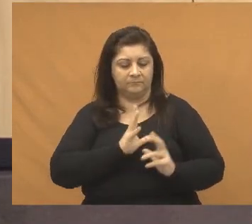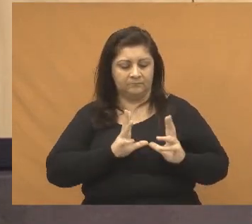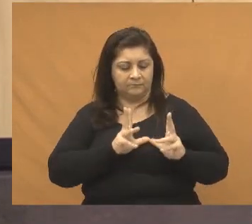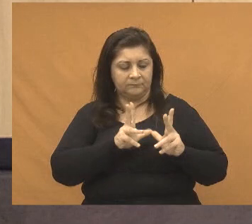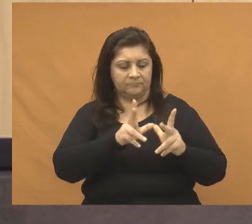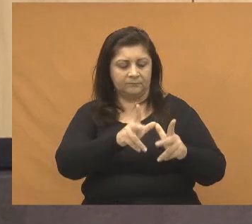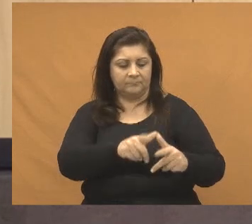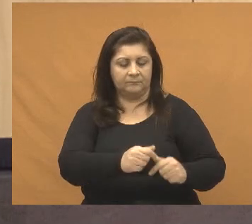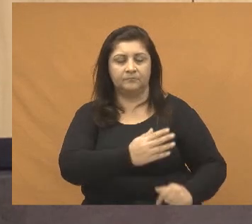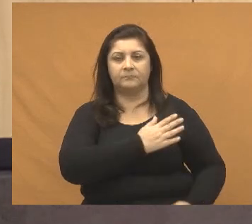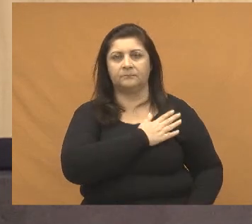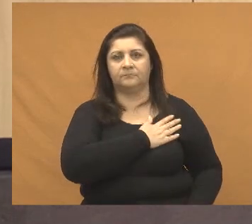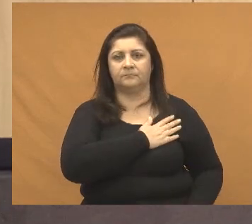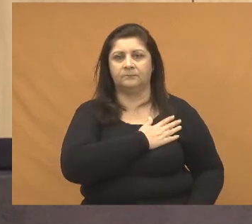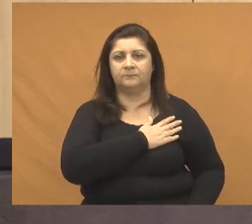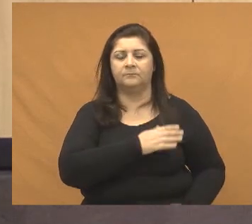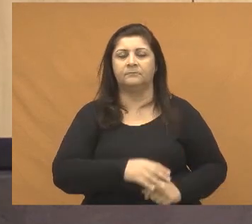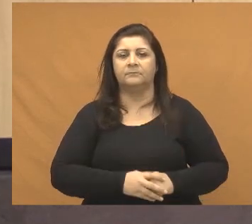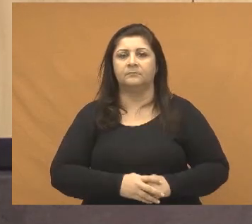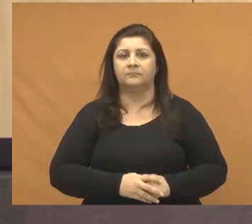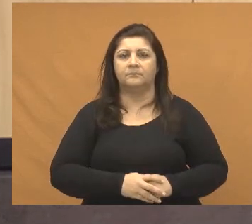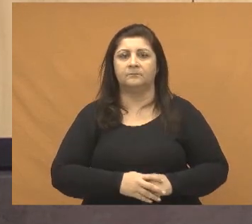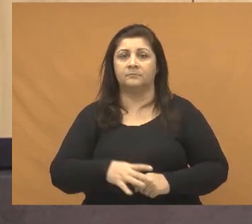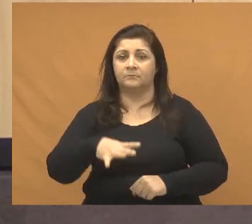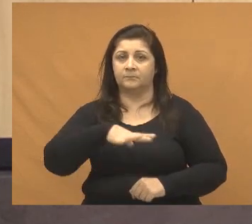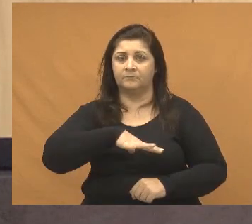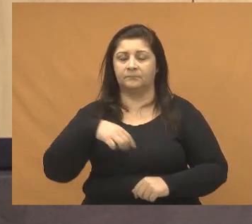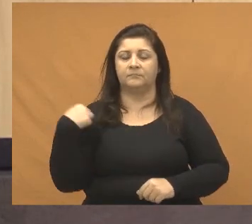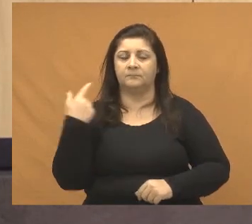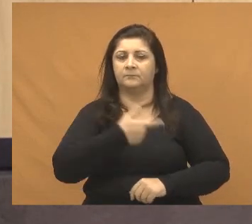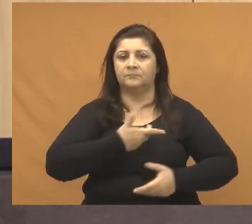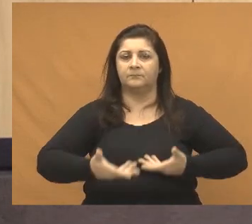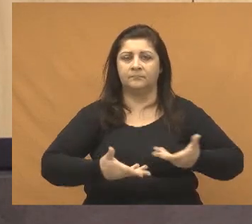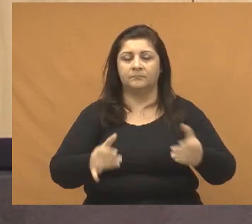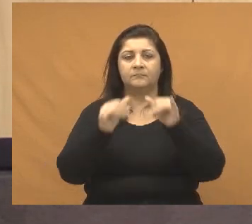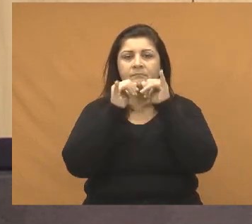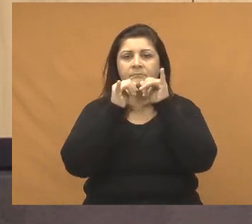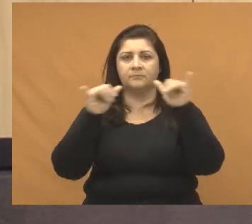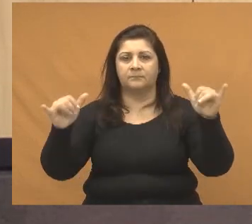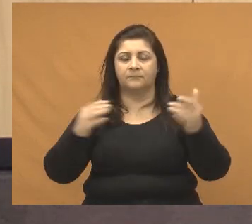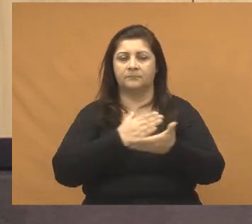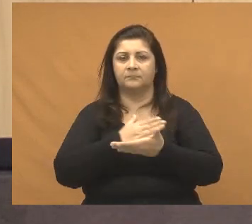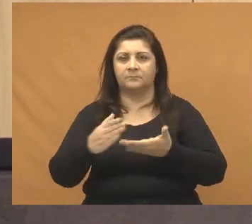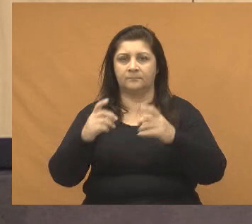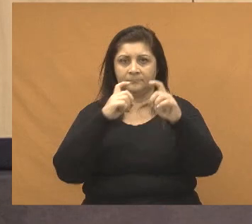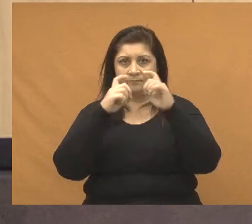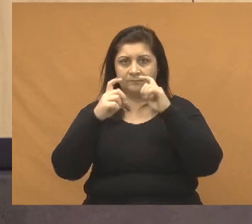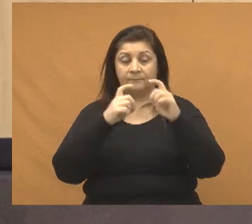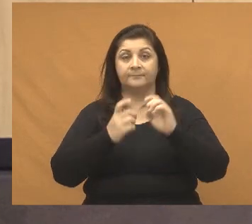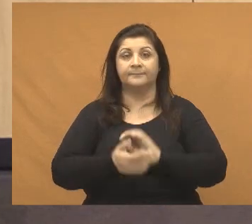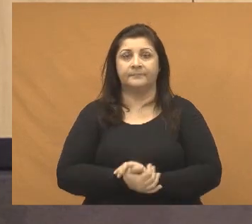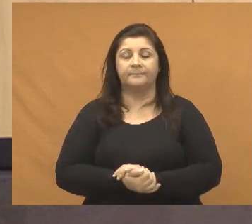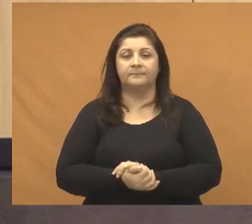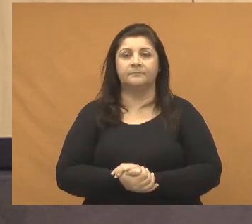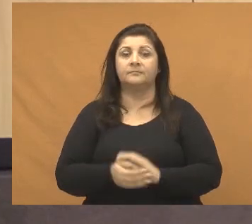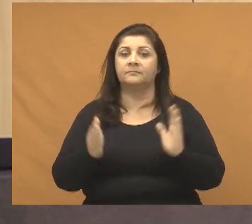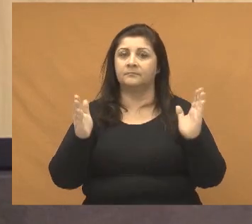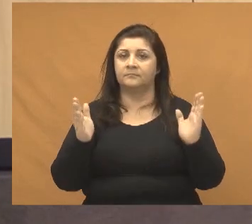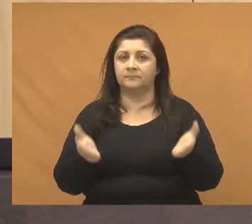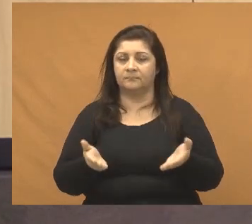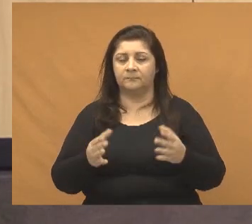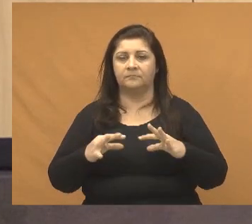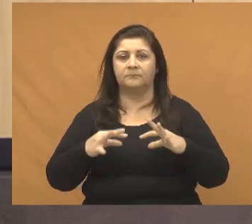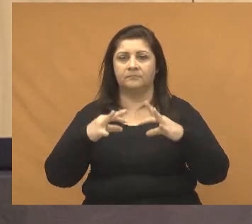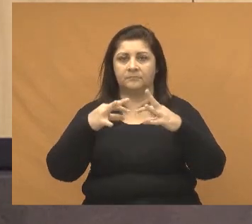inteiramente voltado para a pátria e para a comunidade a que servimos, declaro aberta a presente sessão ordinária. Peço a